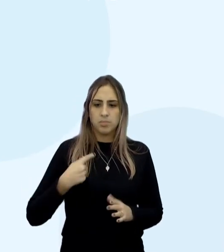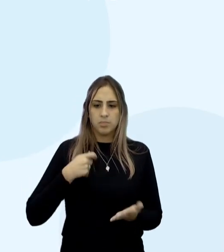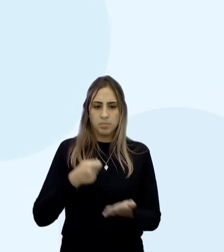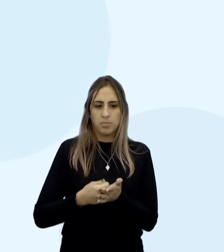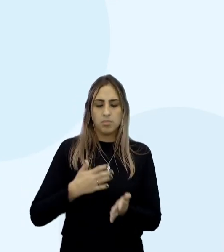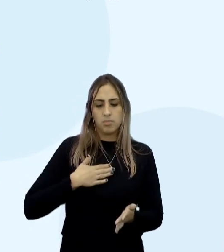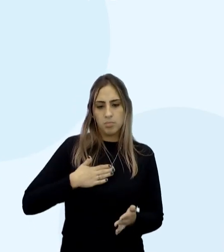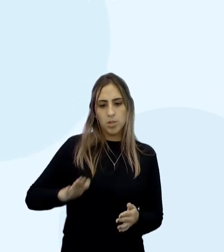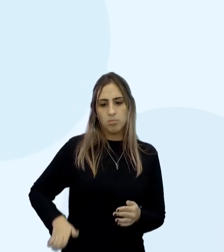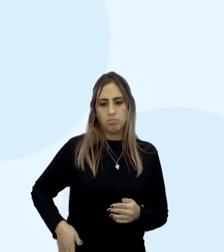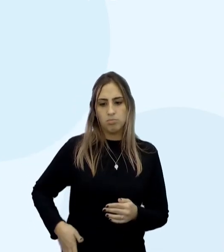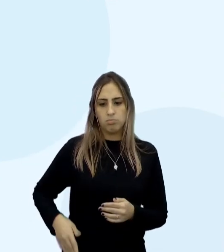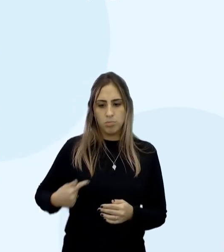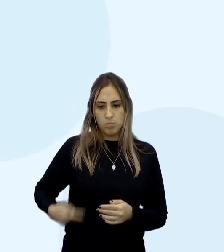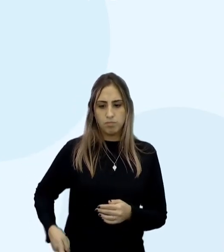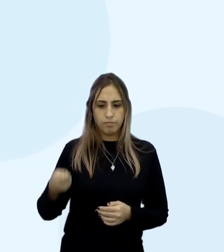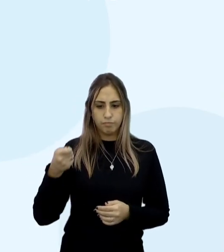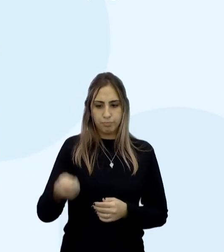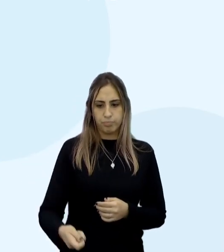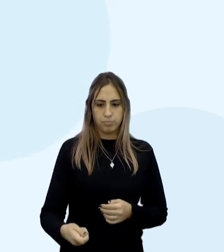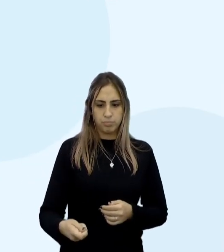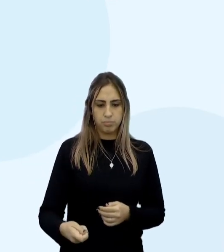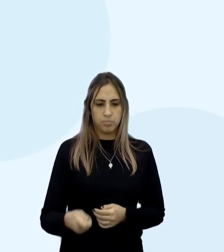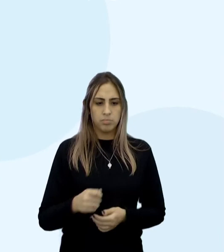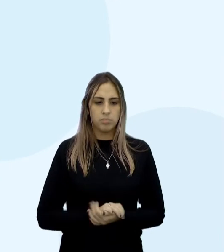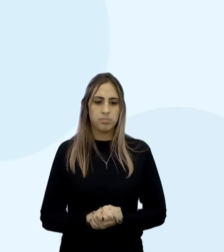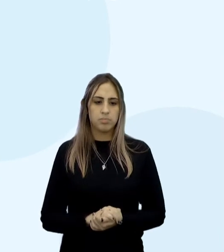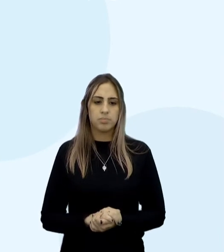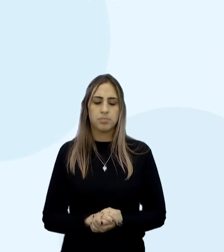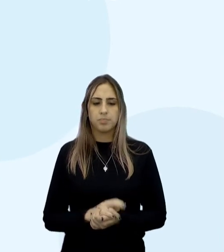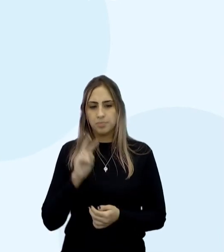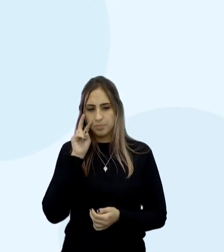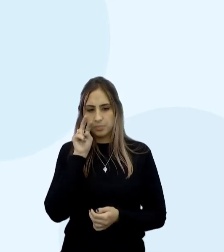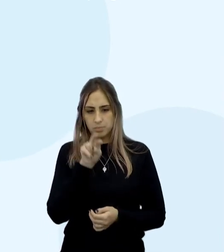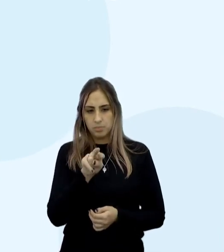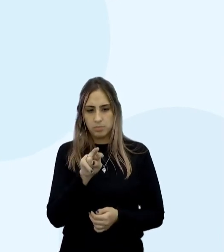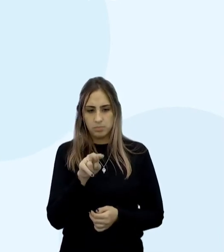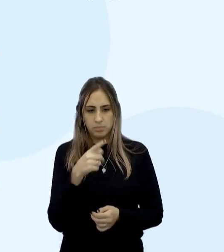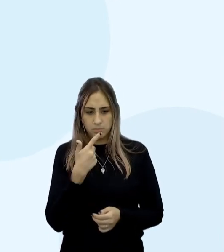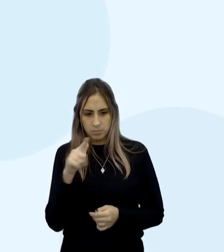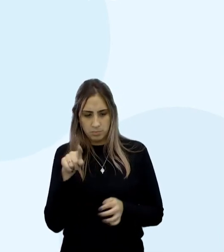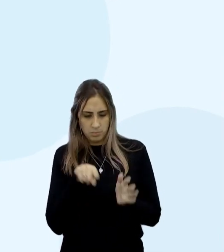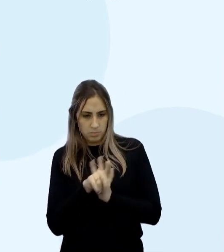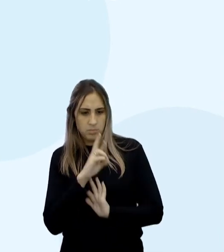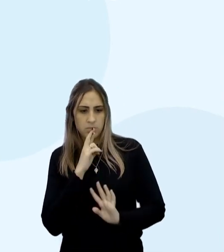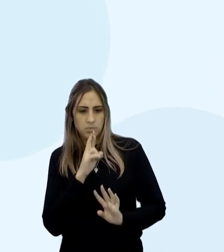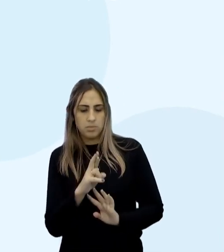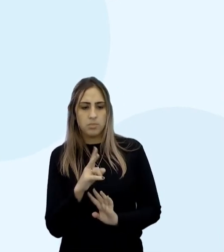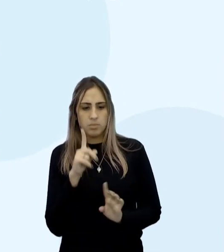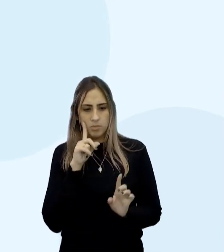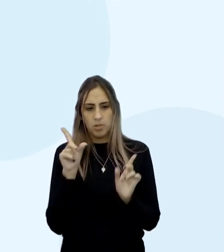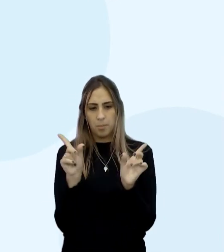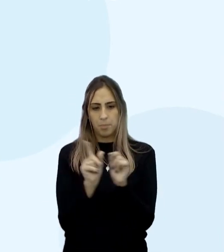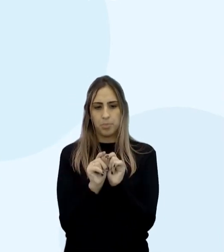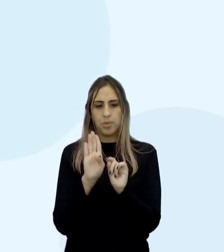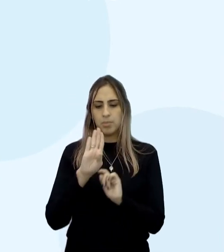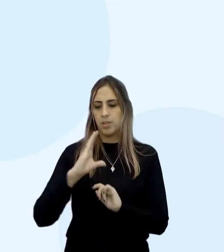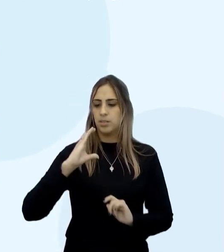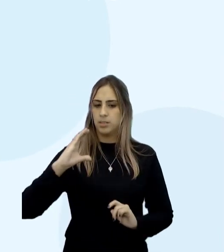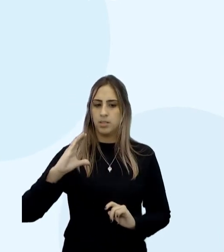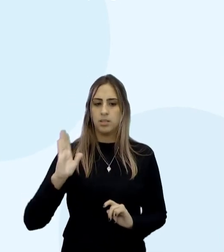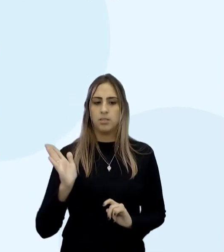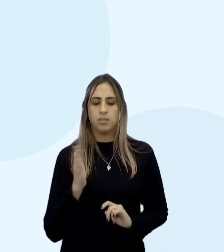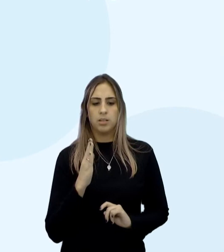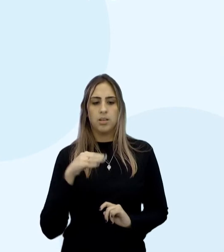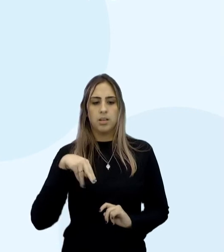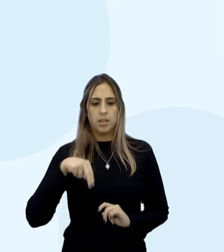do meu bolso. Isso. Observem que nas próximas perguntas e respostas, ó, ficou abreviado, tá? Então,